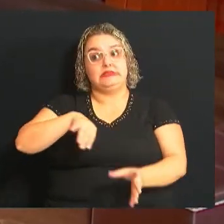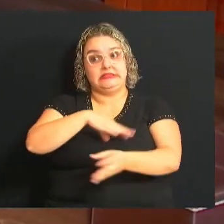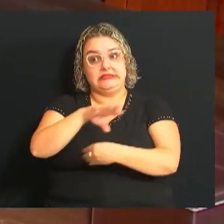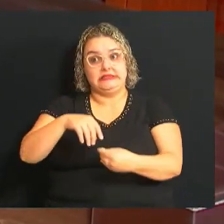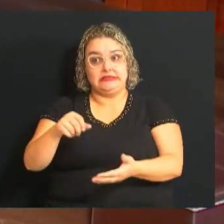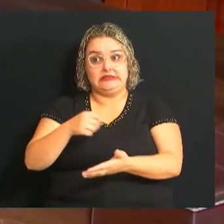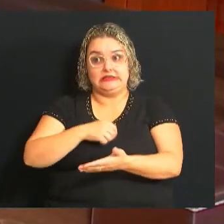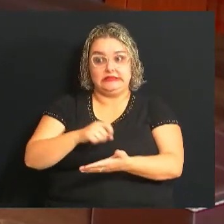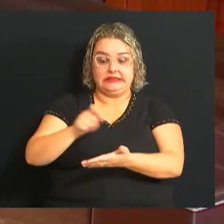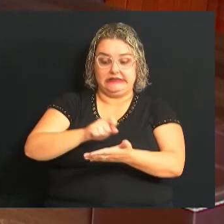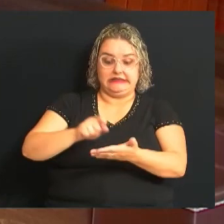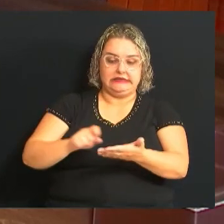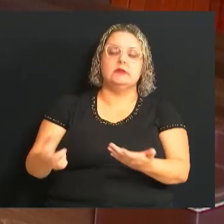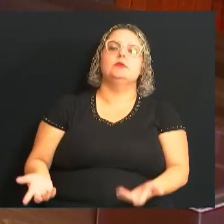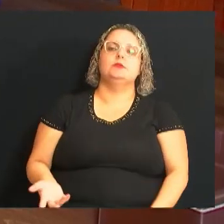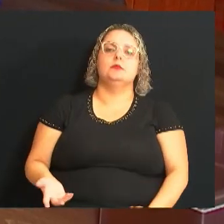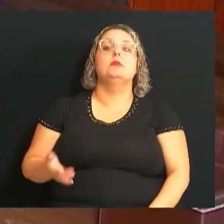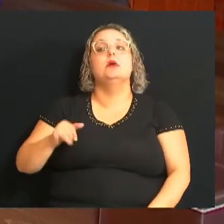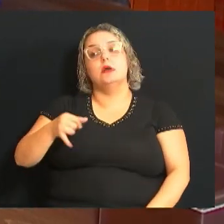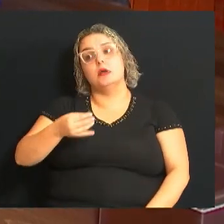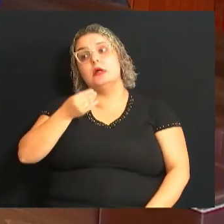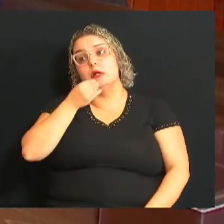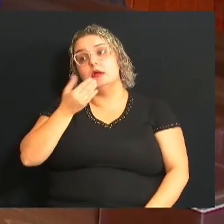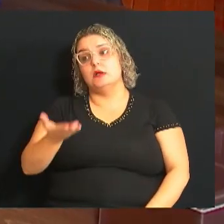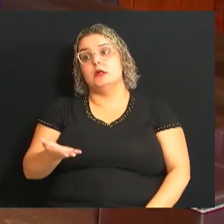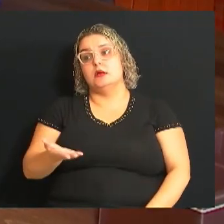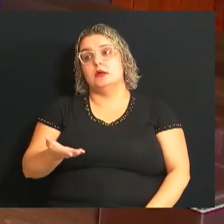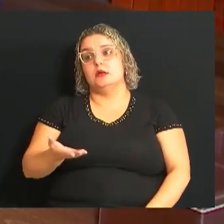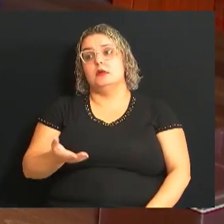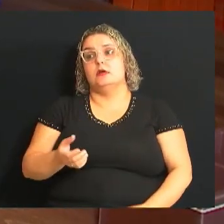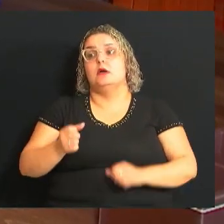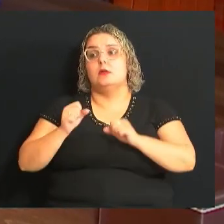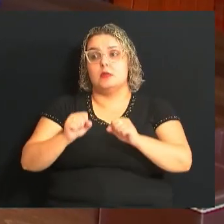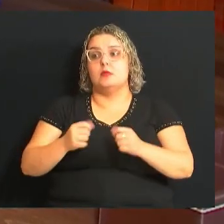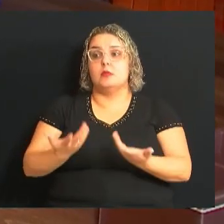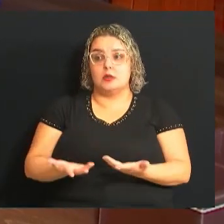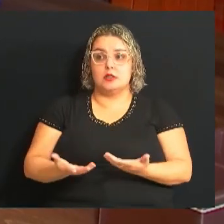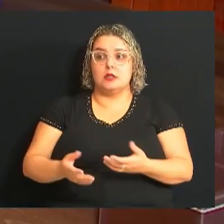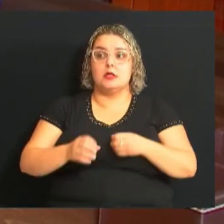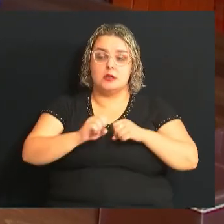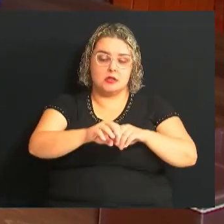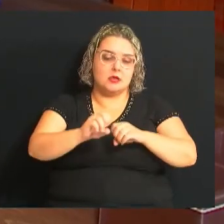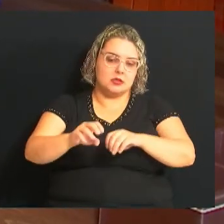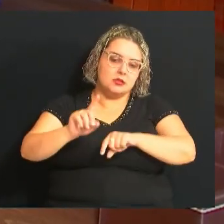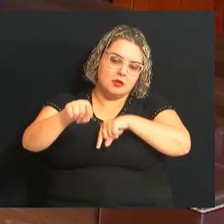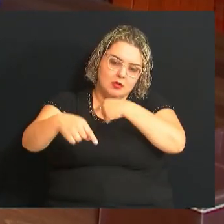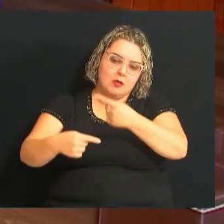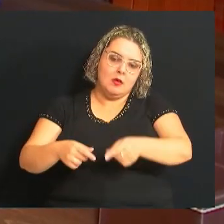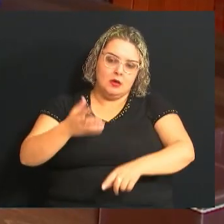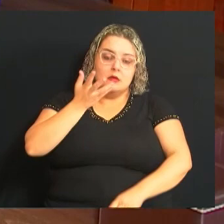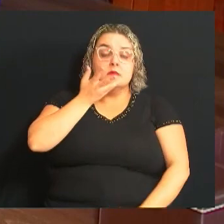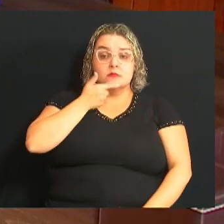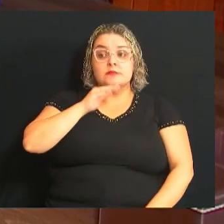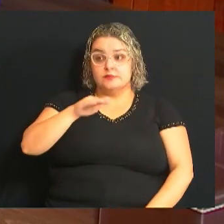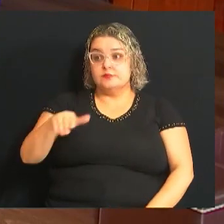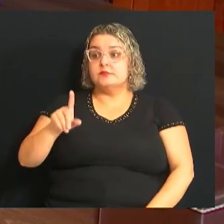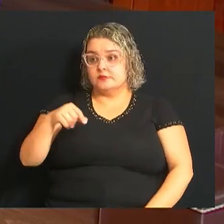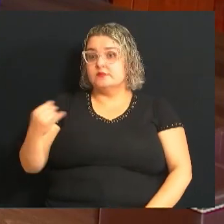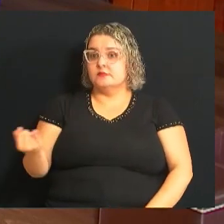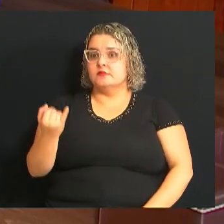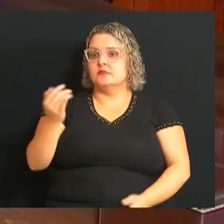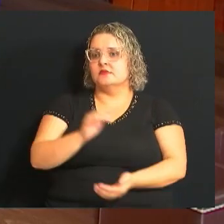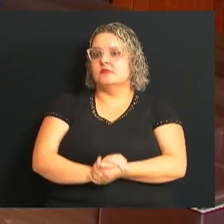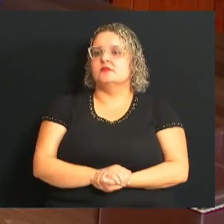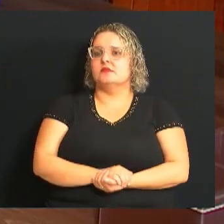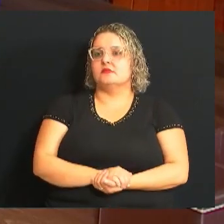riscado. Exato, para poder aproveitar isso, né? Para poder passar para outras crianças, né? Isso é muito importante. A